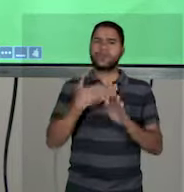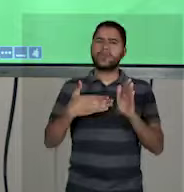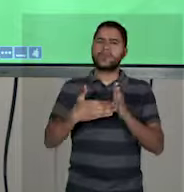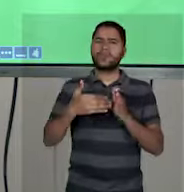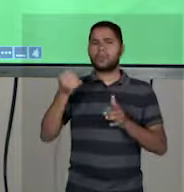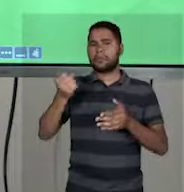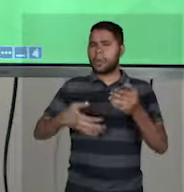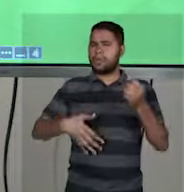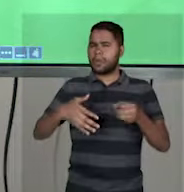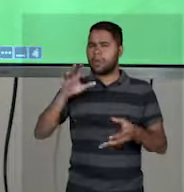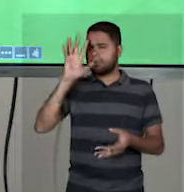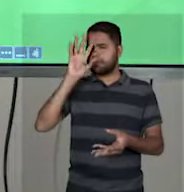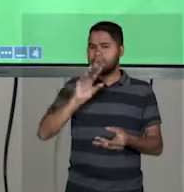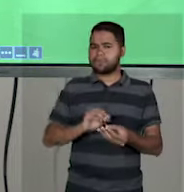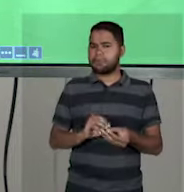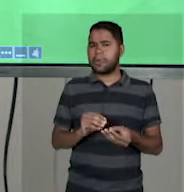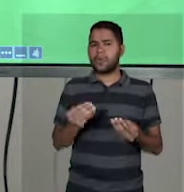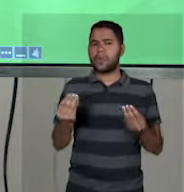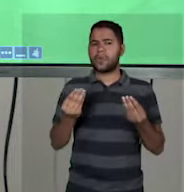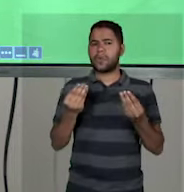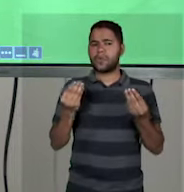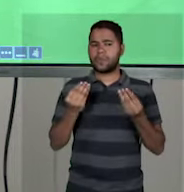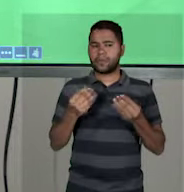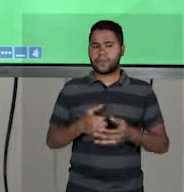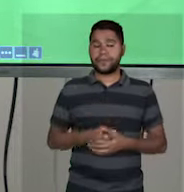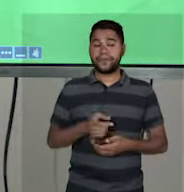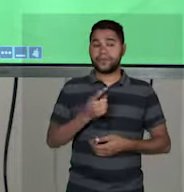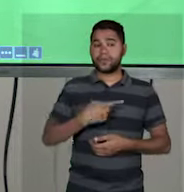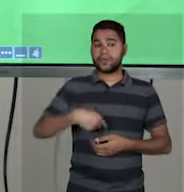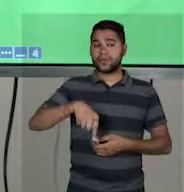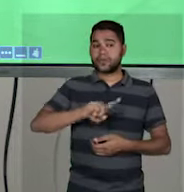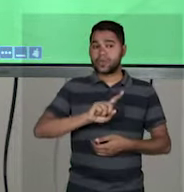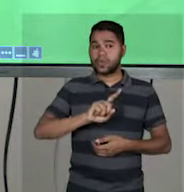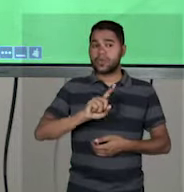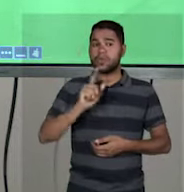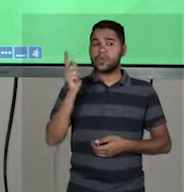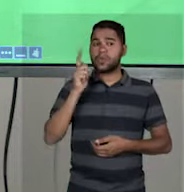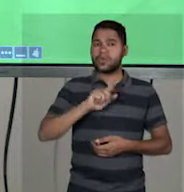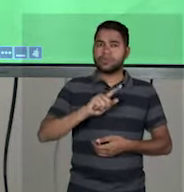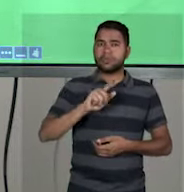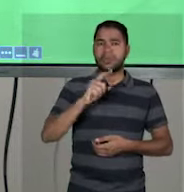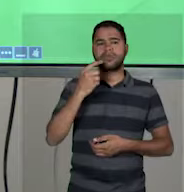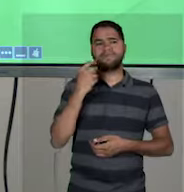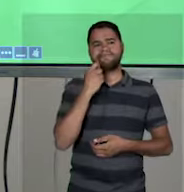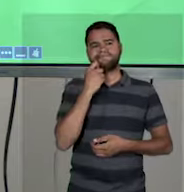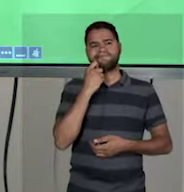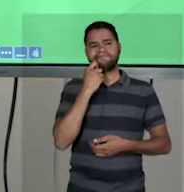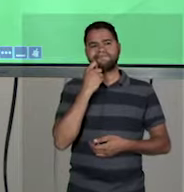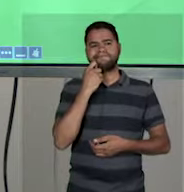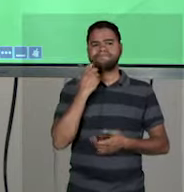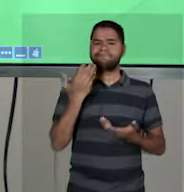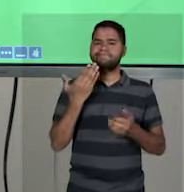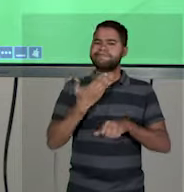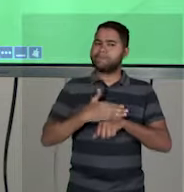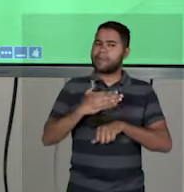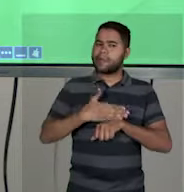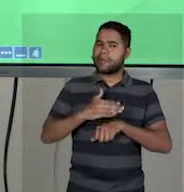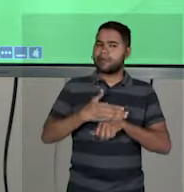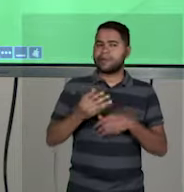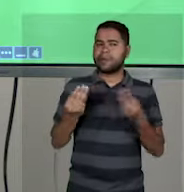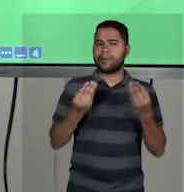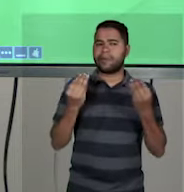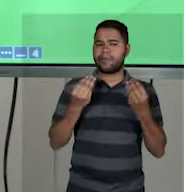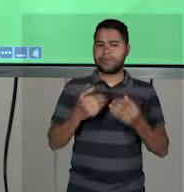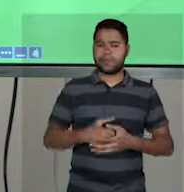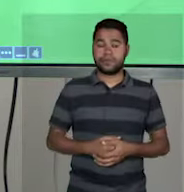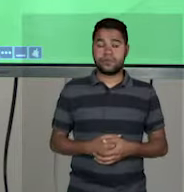falei faz sentido? Em que sentido? Como que a gente consegue colocar isso em prática e em forma de atividades?